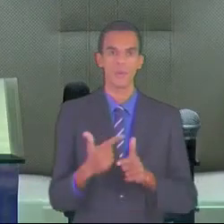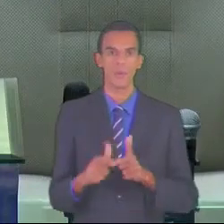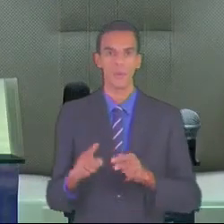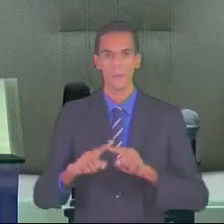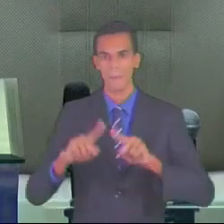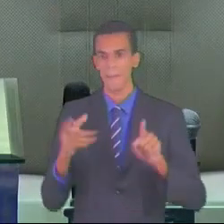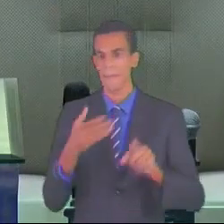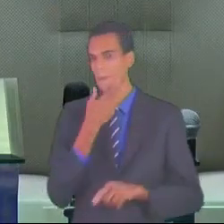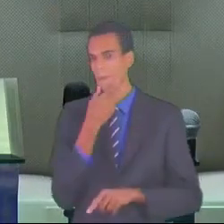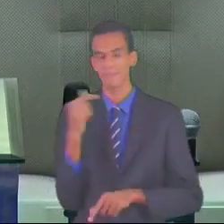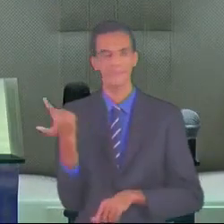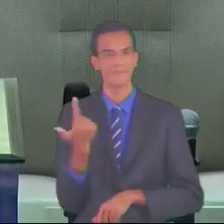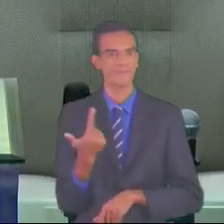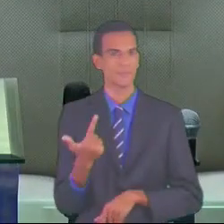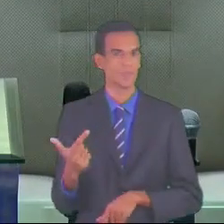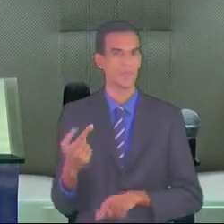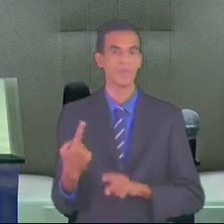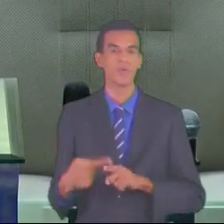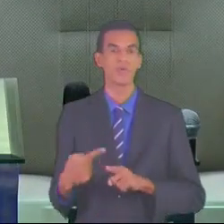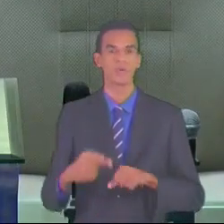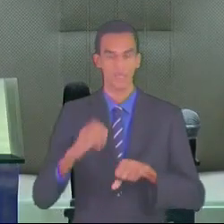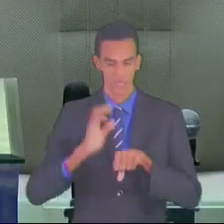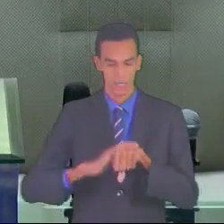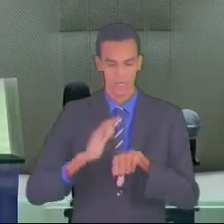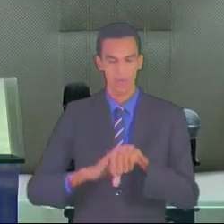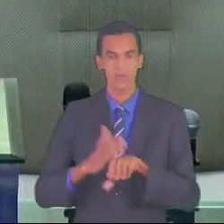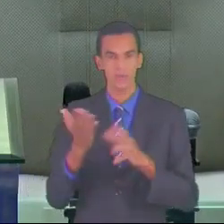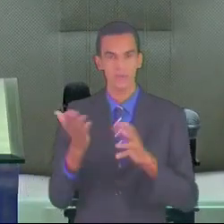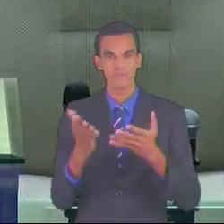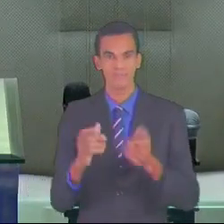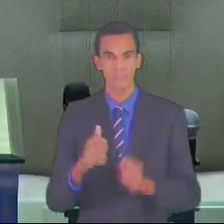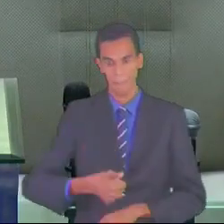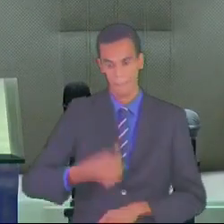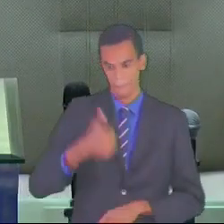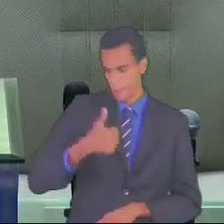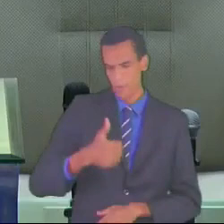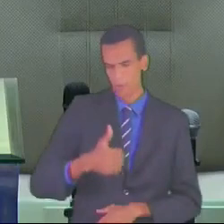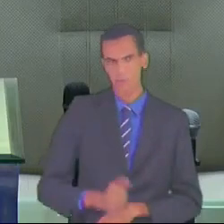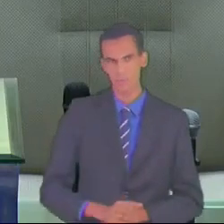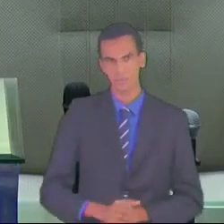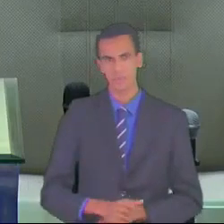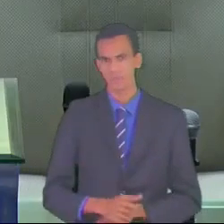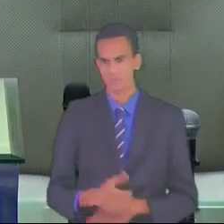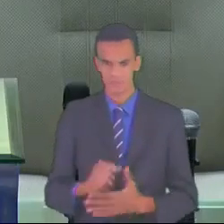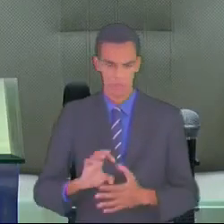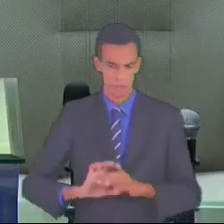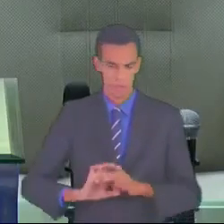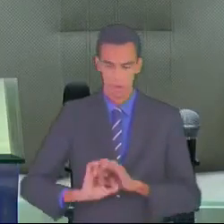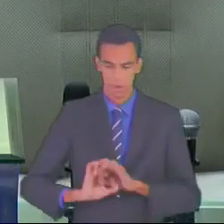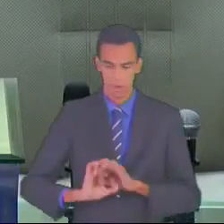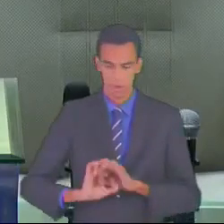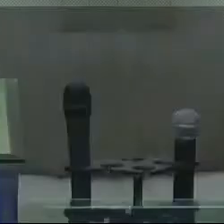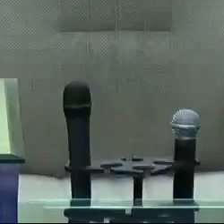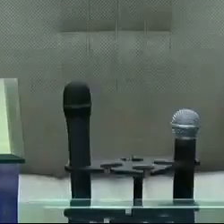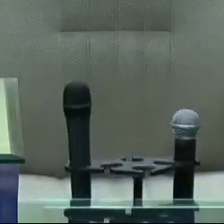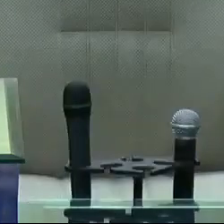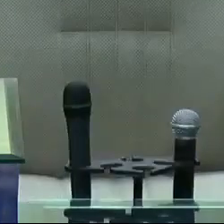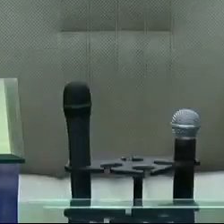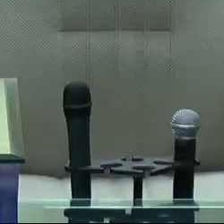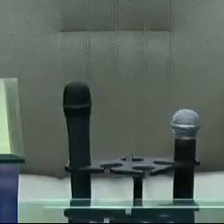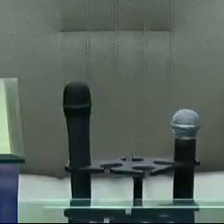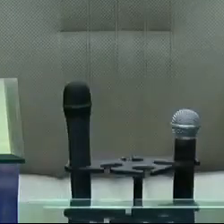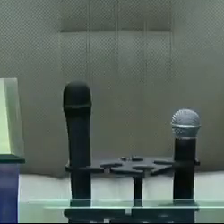porque quem está doente quer tomar a primazia. Ninguém quer ceder a vez para ninguém. Mas não se